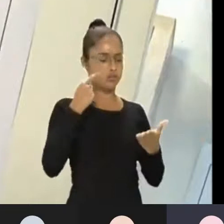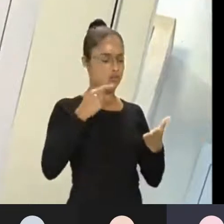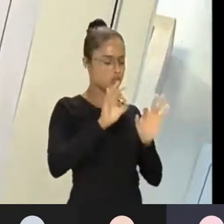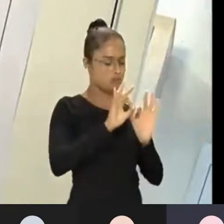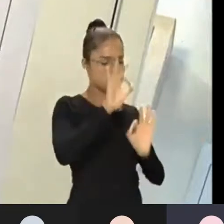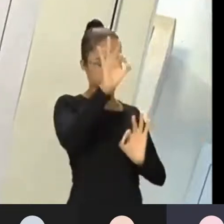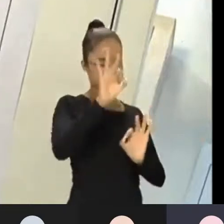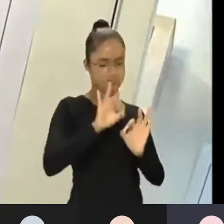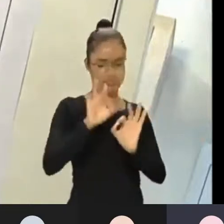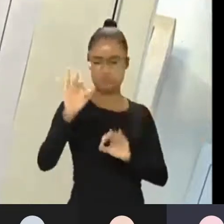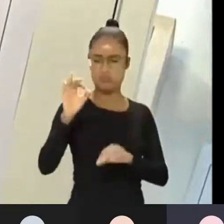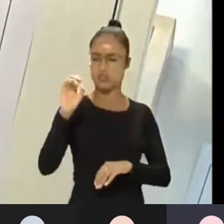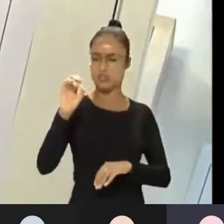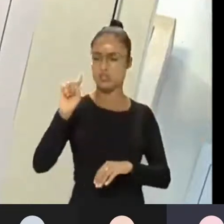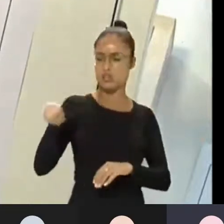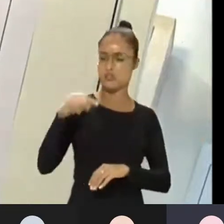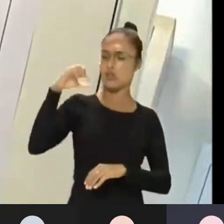0,9